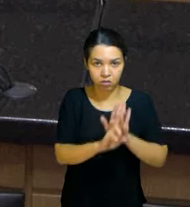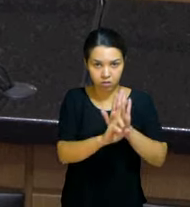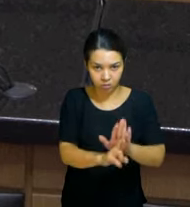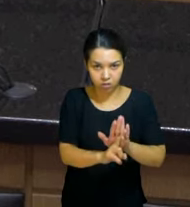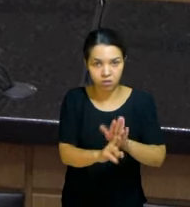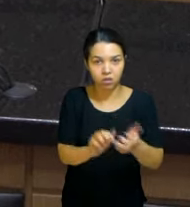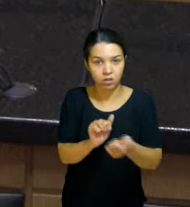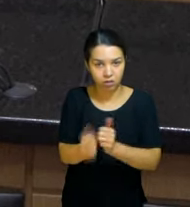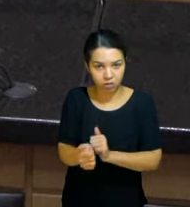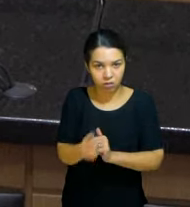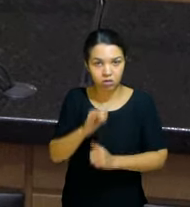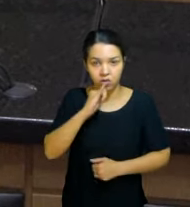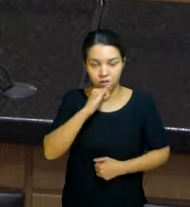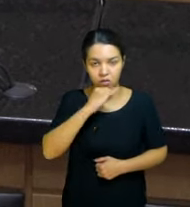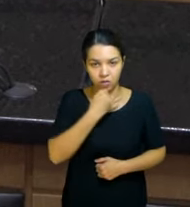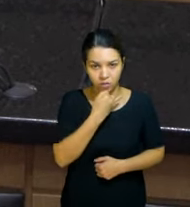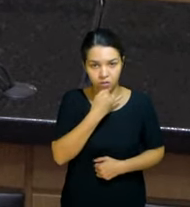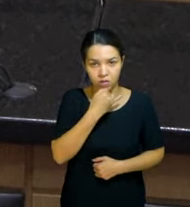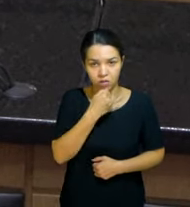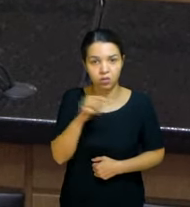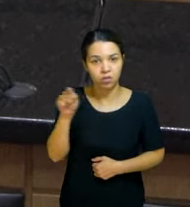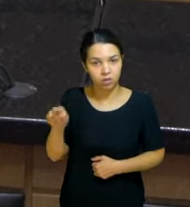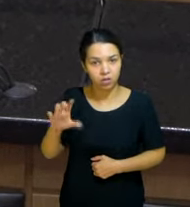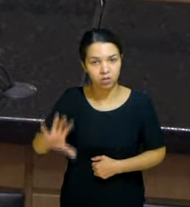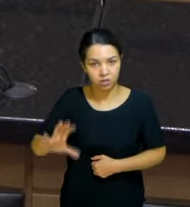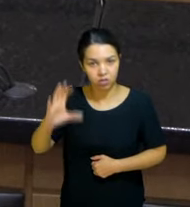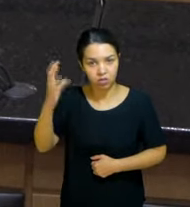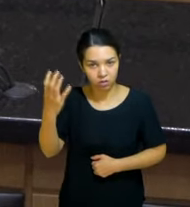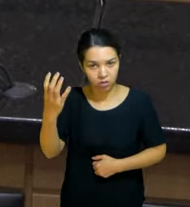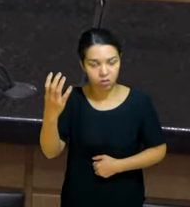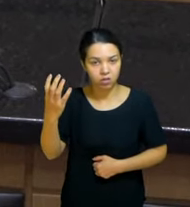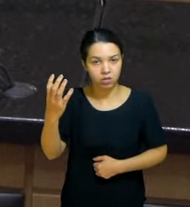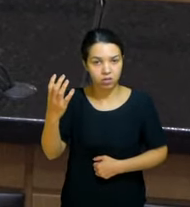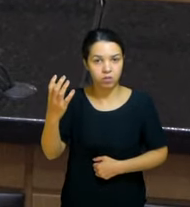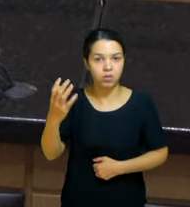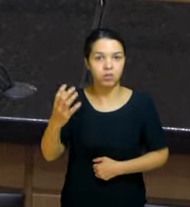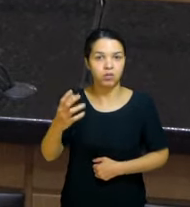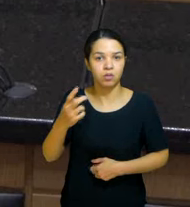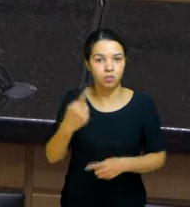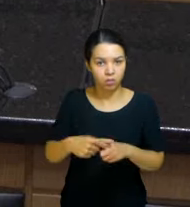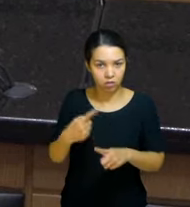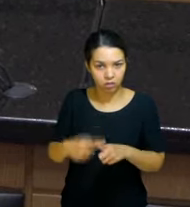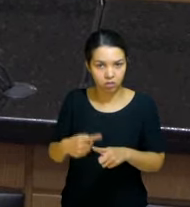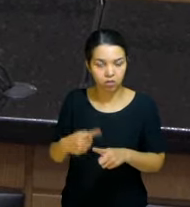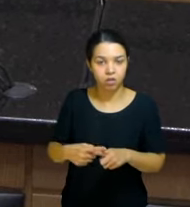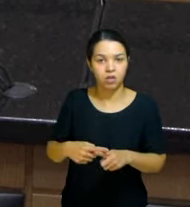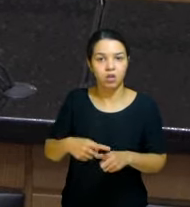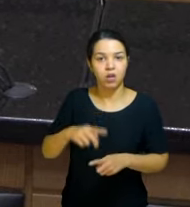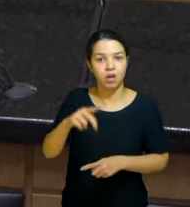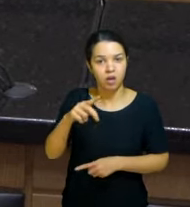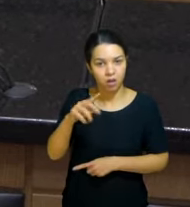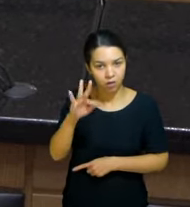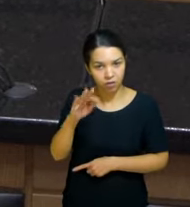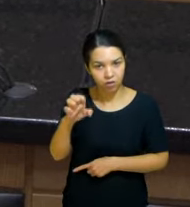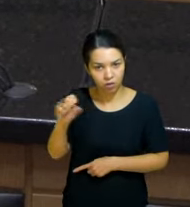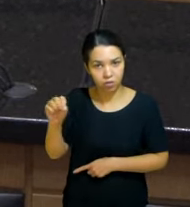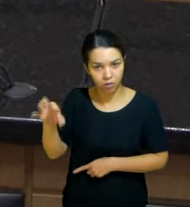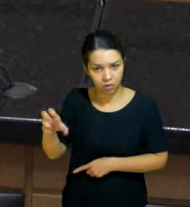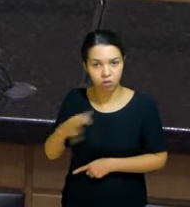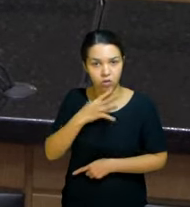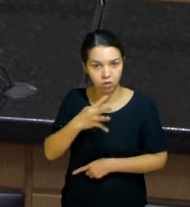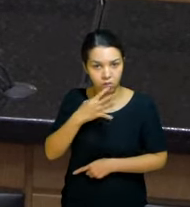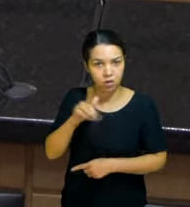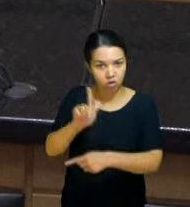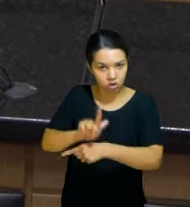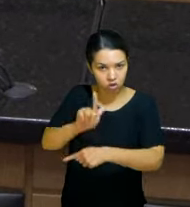aqui. Infelizmente, isso aconteceu por conhecimento da FESPORTE e por culpa exclusiva da